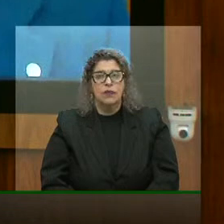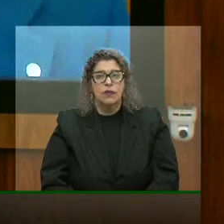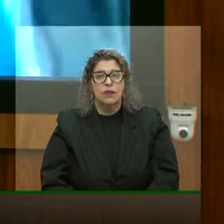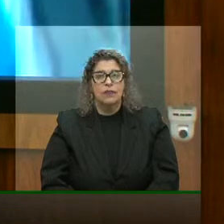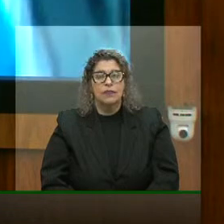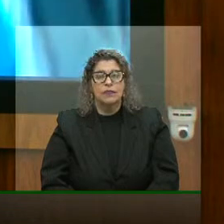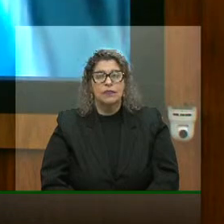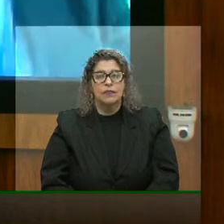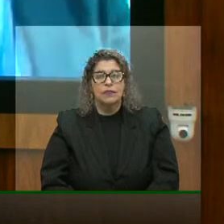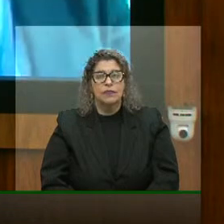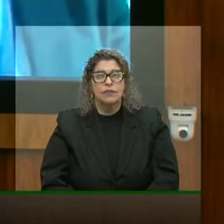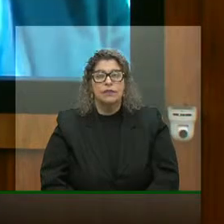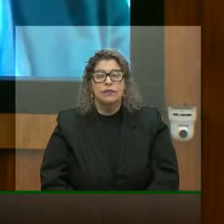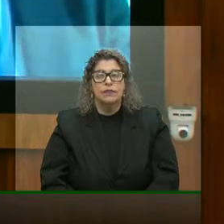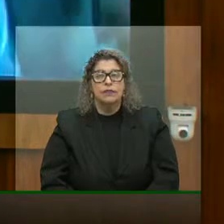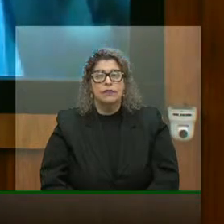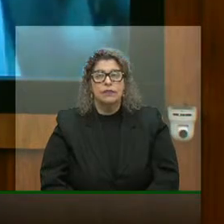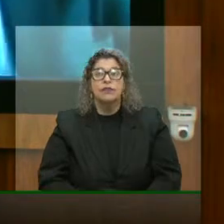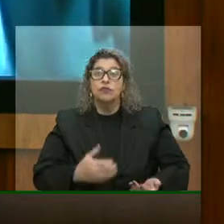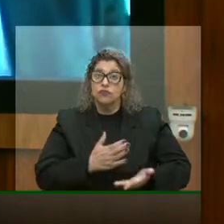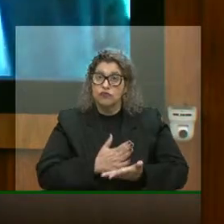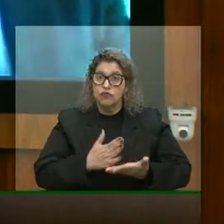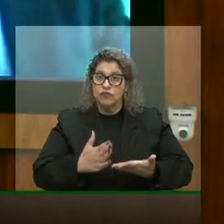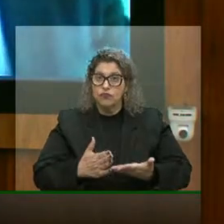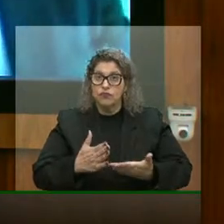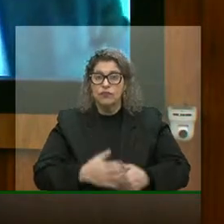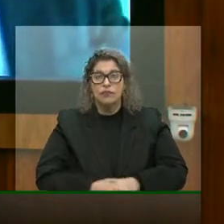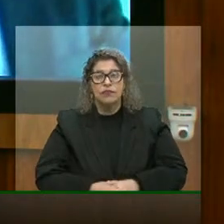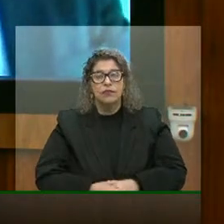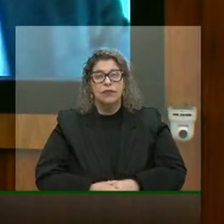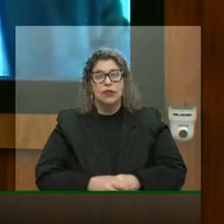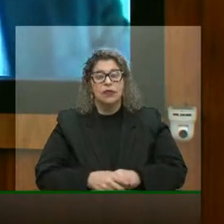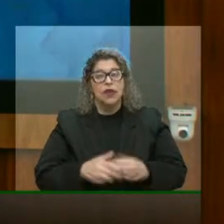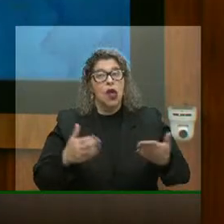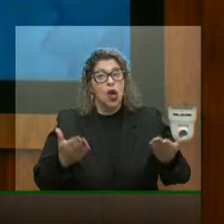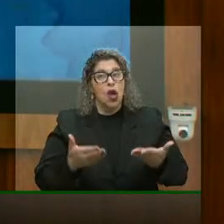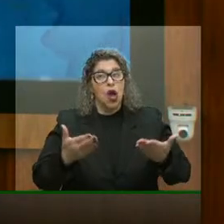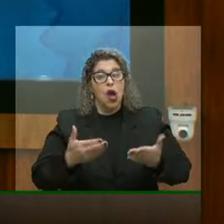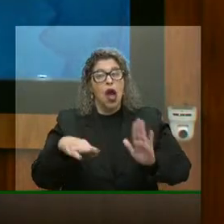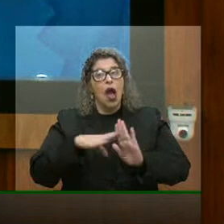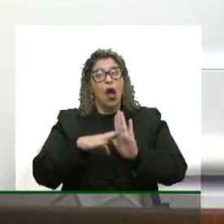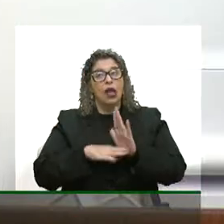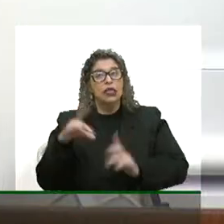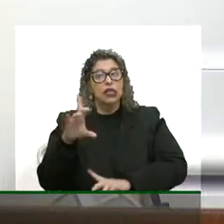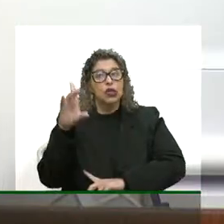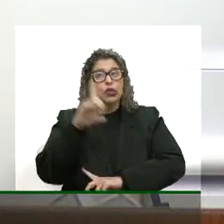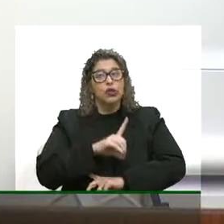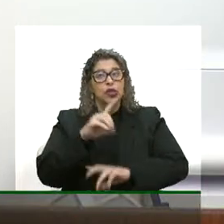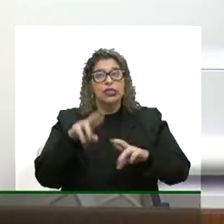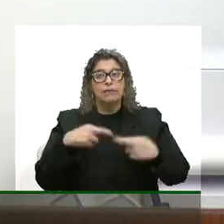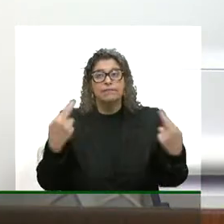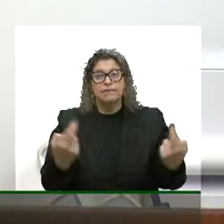Tem aberto. Bom, vamos lá então. Vamos passar imediatamente à ordem do dia desta sessão.